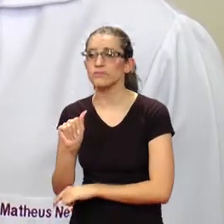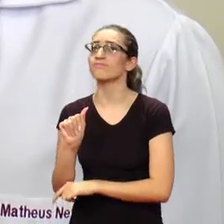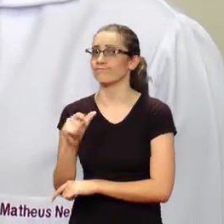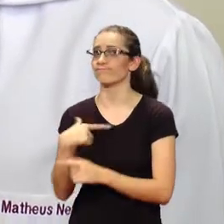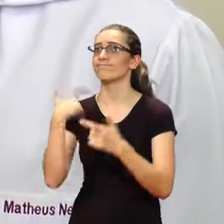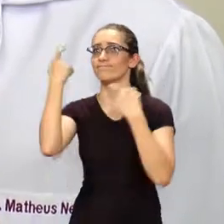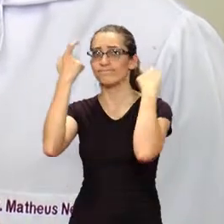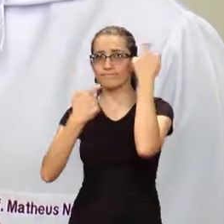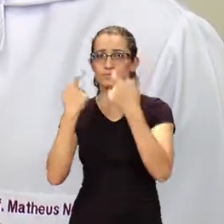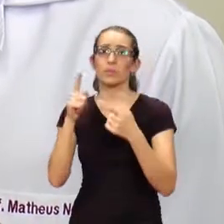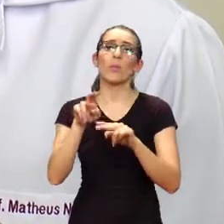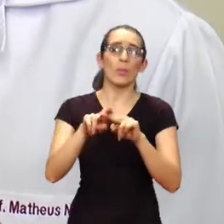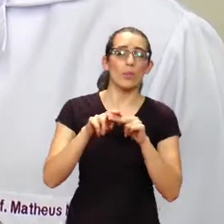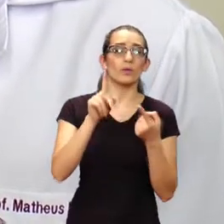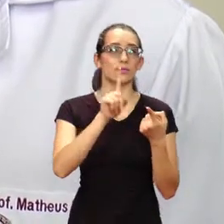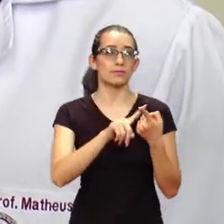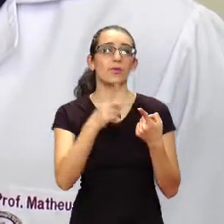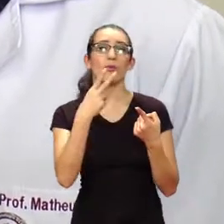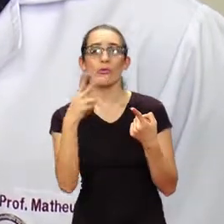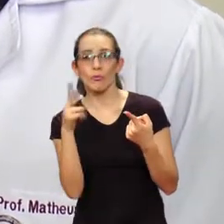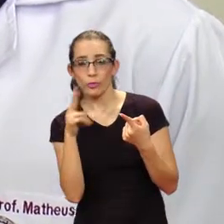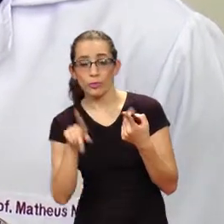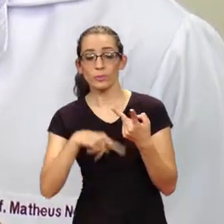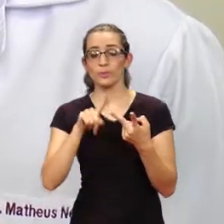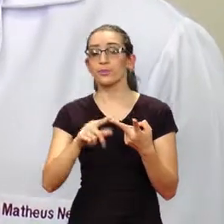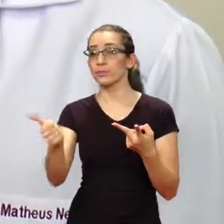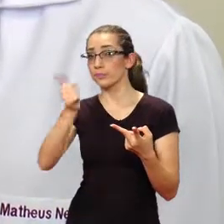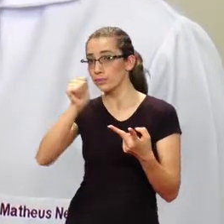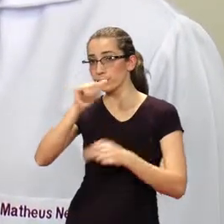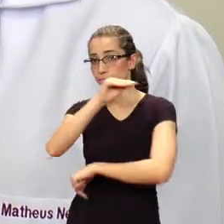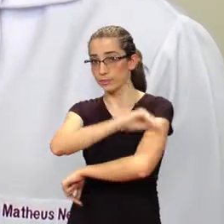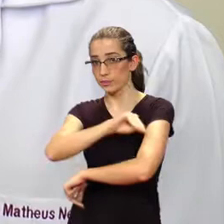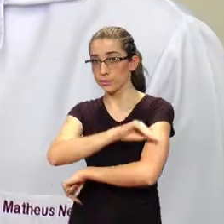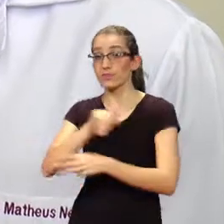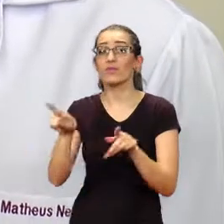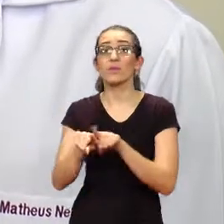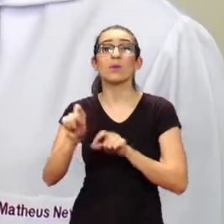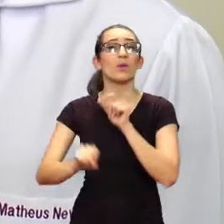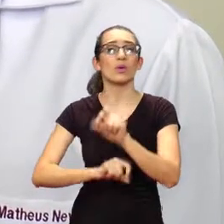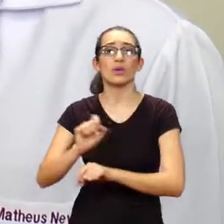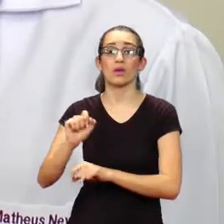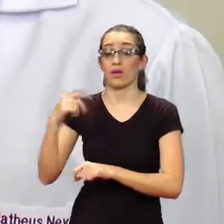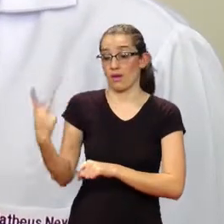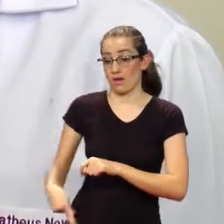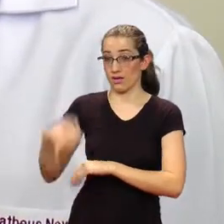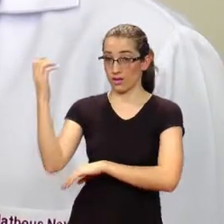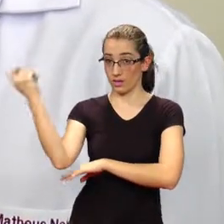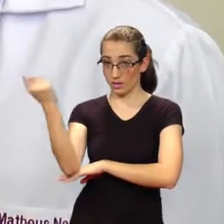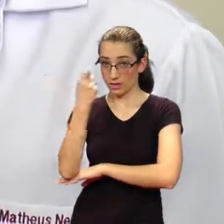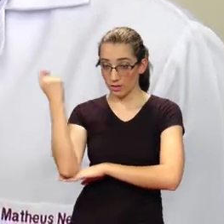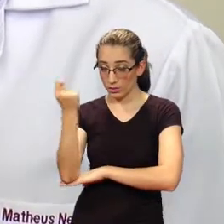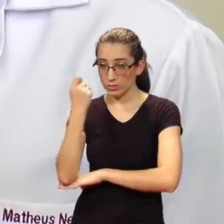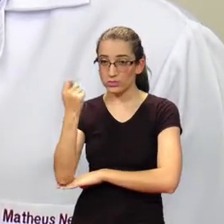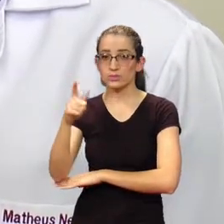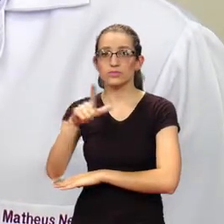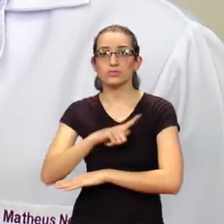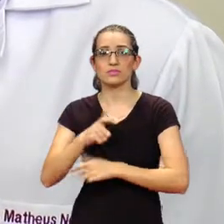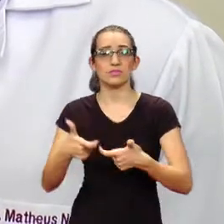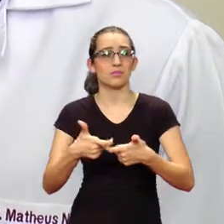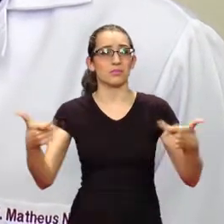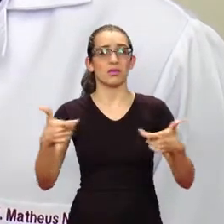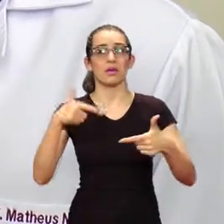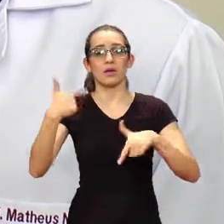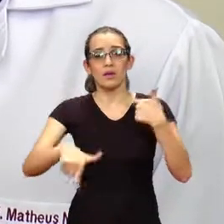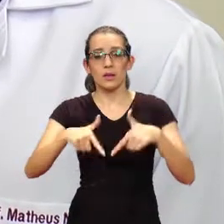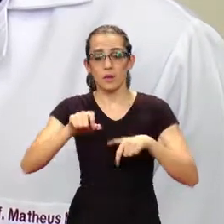preocupa, né? Por esses dois fatores que eu já falei, o fumo e o consumo de bebida alcoólica, e pela exposição solar. O nosso estado